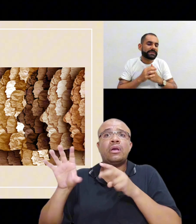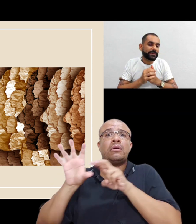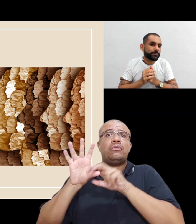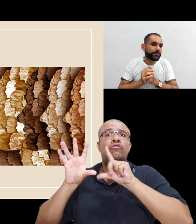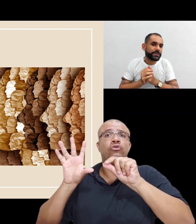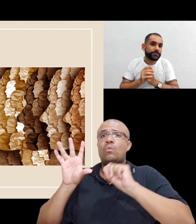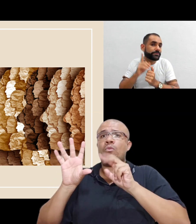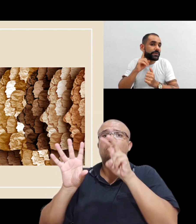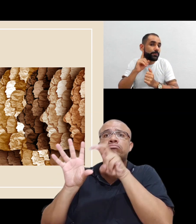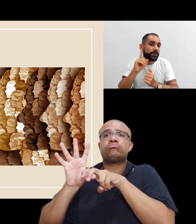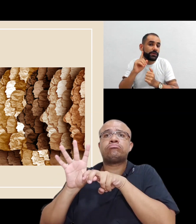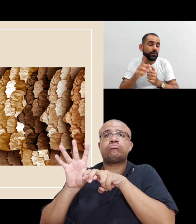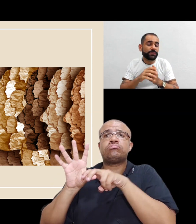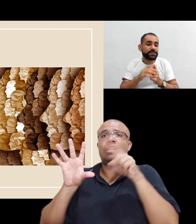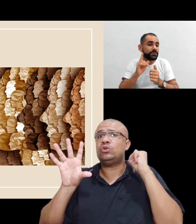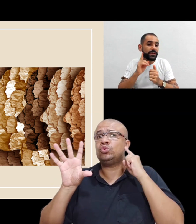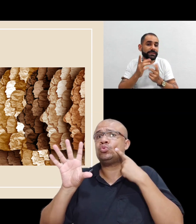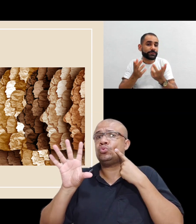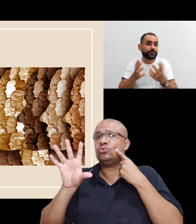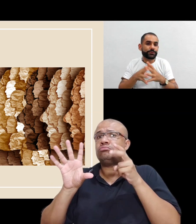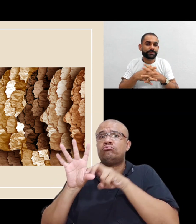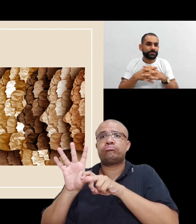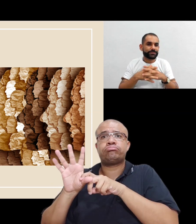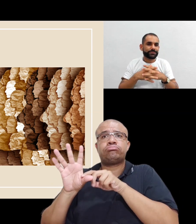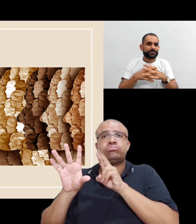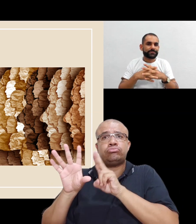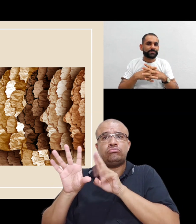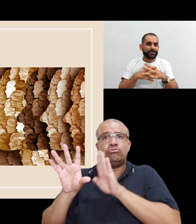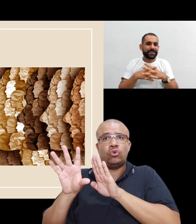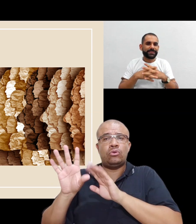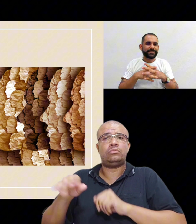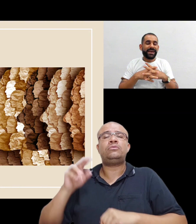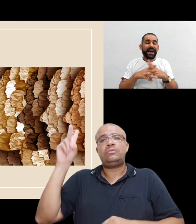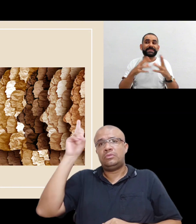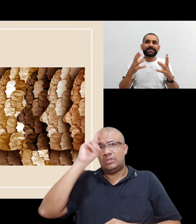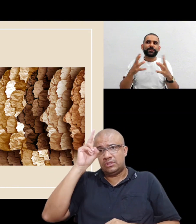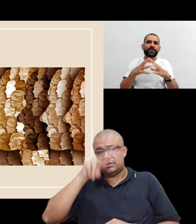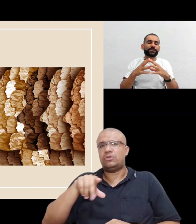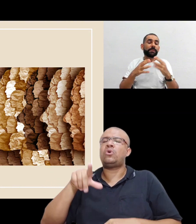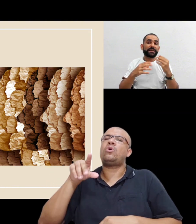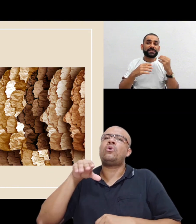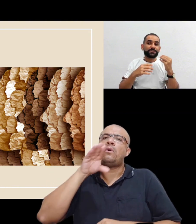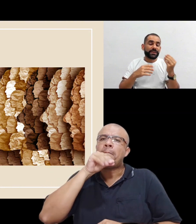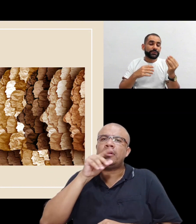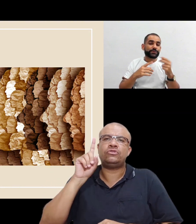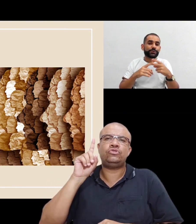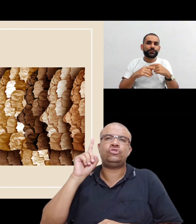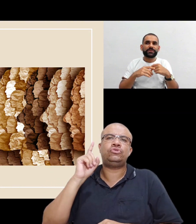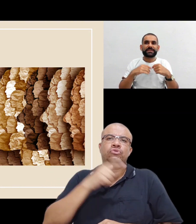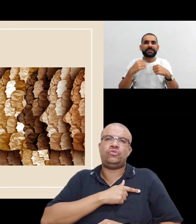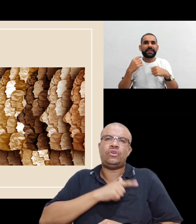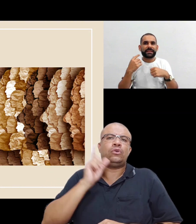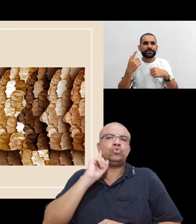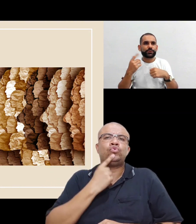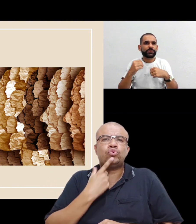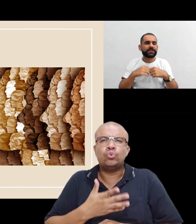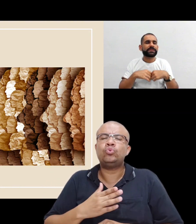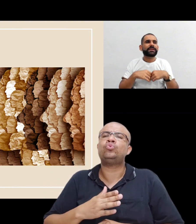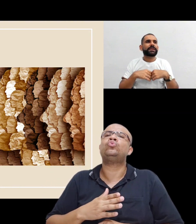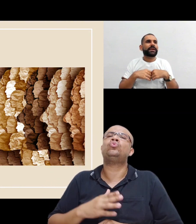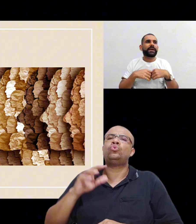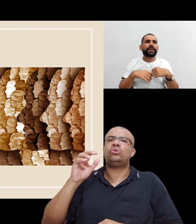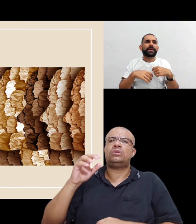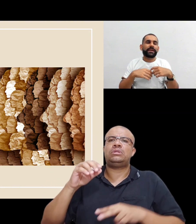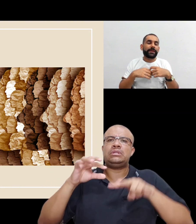que o passarinho não fugiu? Porque ele não ouve tiro, que ele é surdo. Entende? As histórias, o Patinho Feio surdo, Cinderela